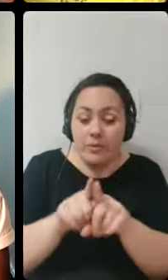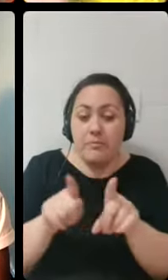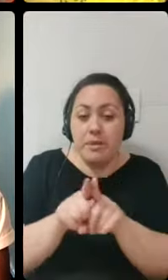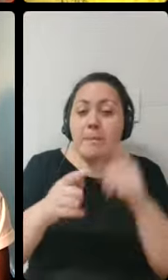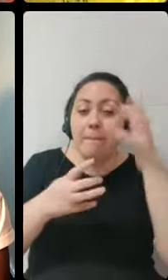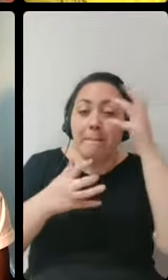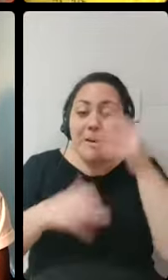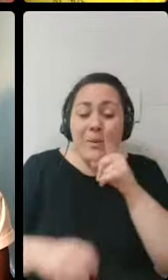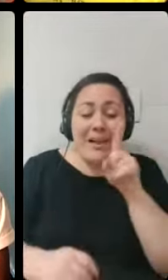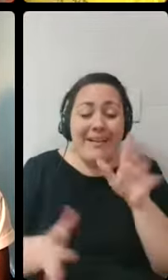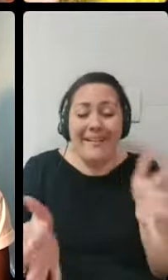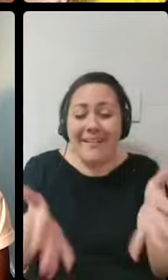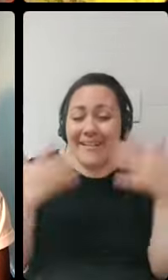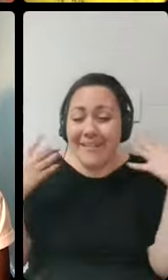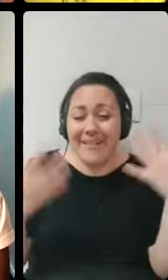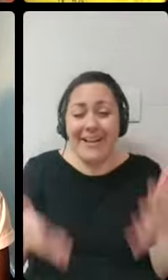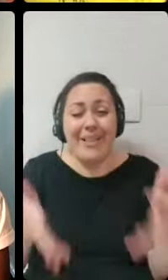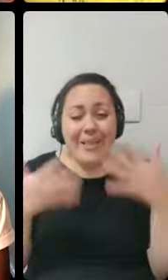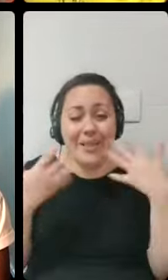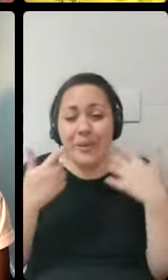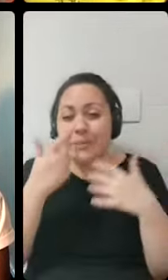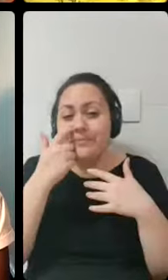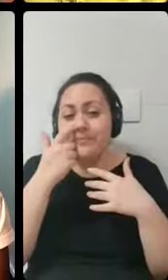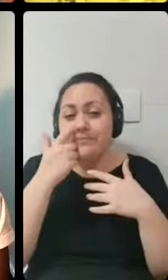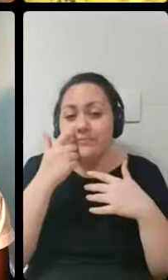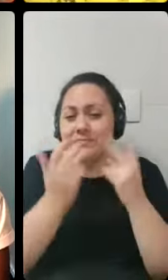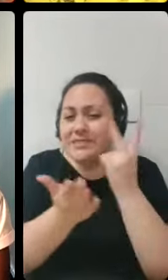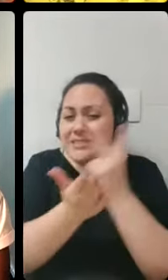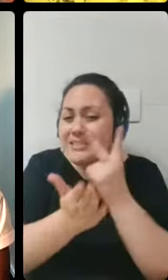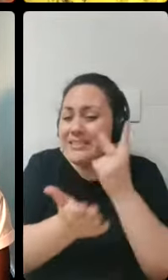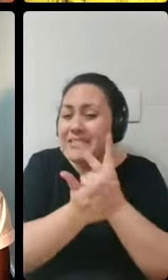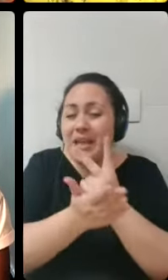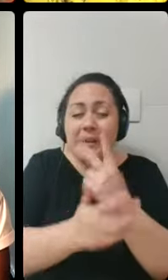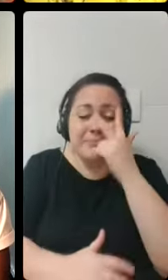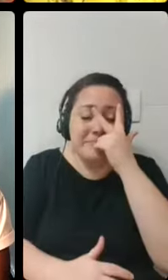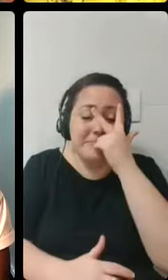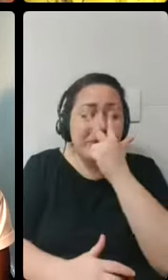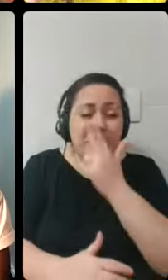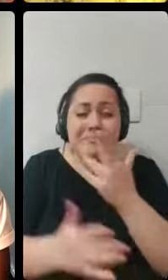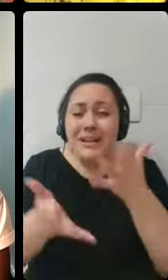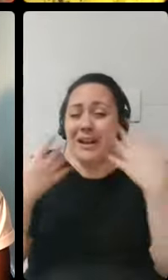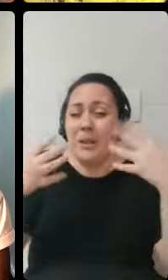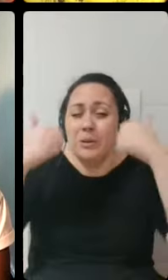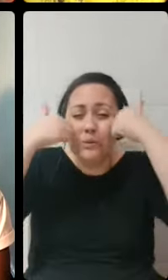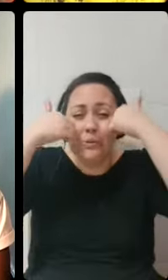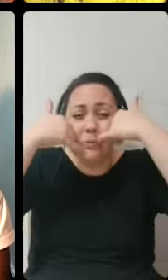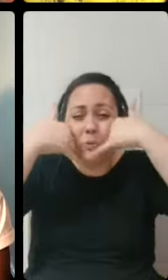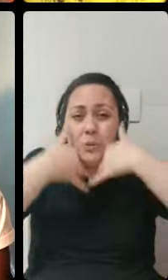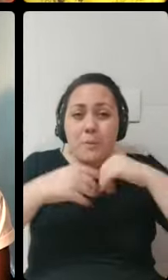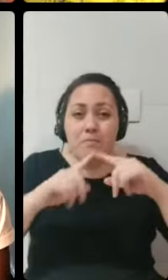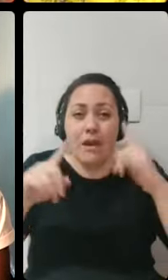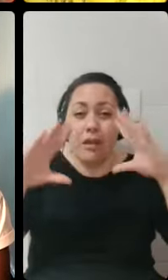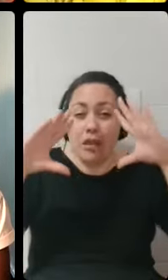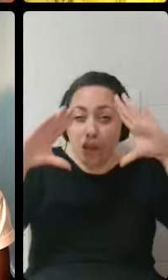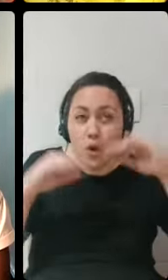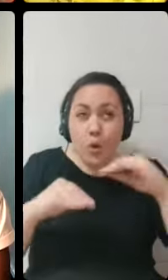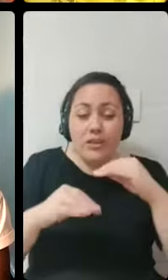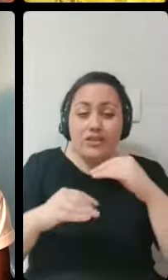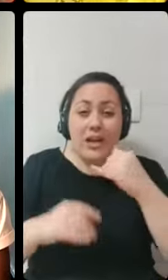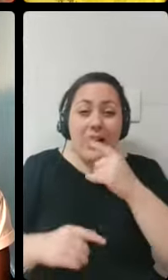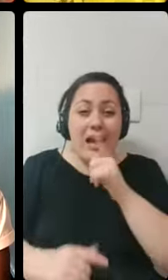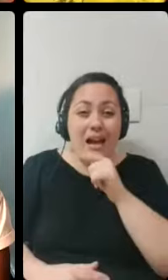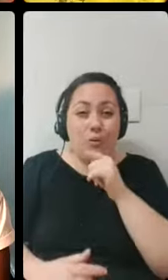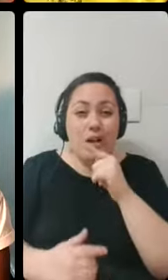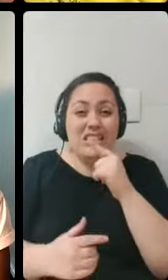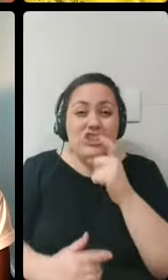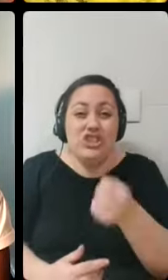muito quente, muito quente. A gente passava o dia inteiro suando. Só que de noite, tomar banho gelado dava um choque térmico. E aí a gente, ah